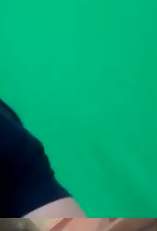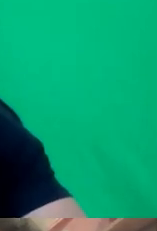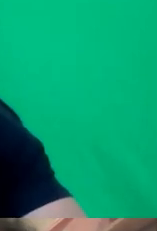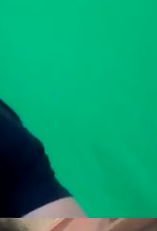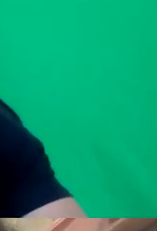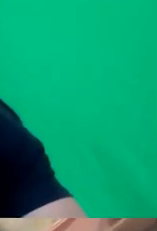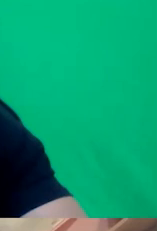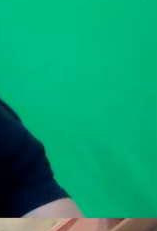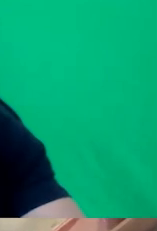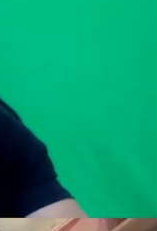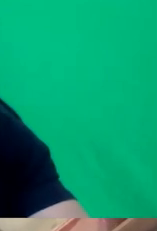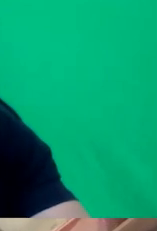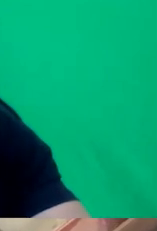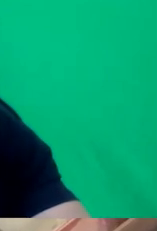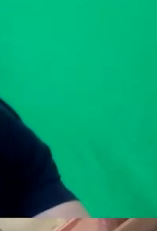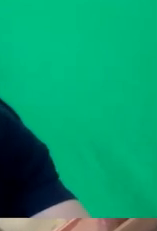tentar